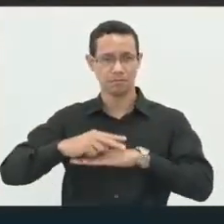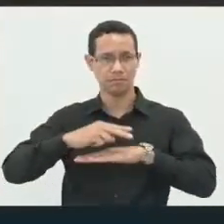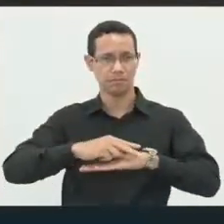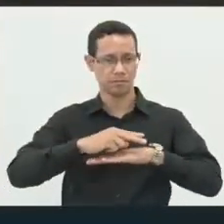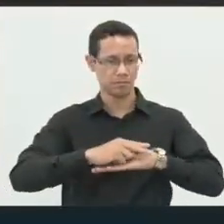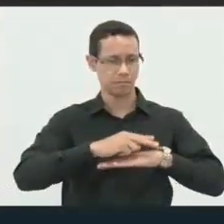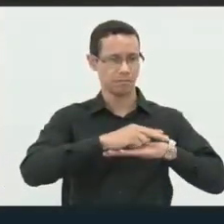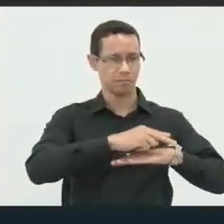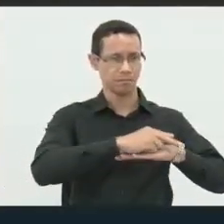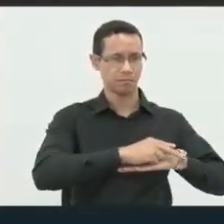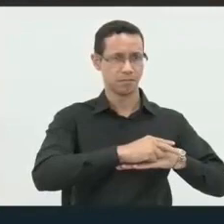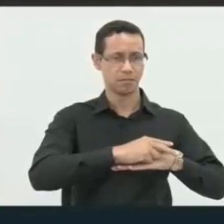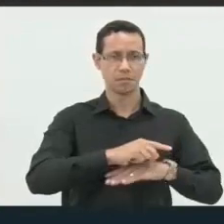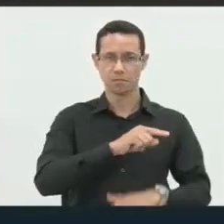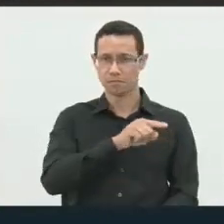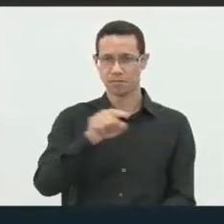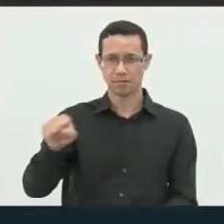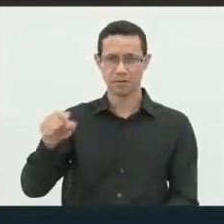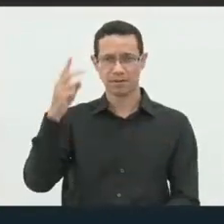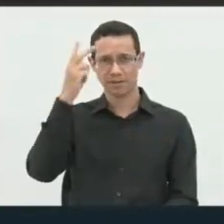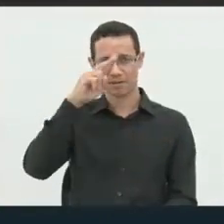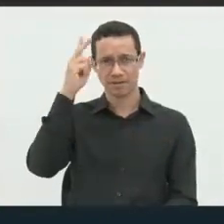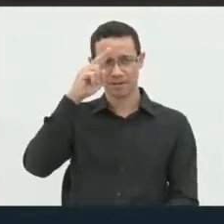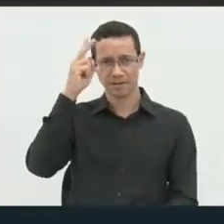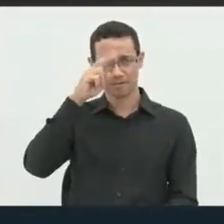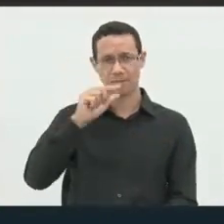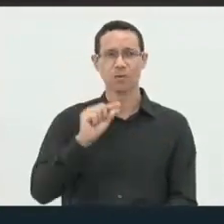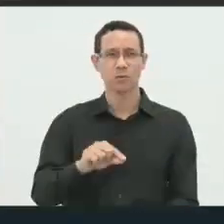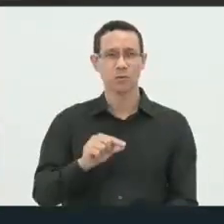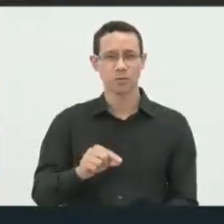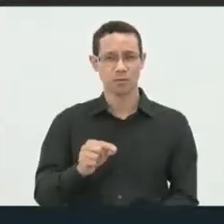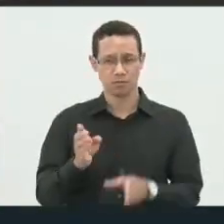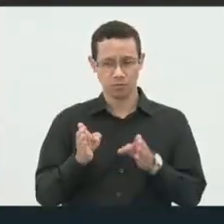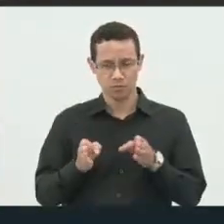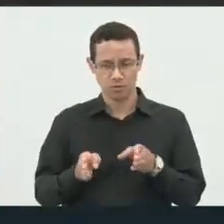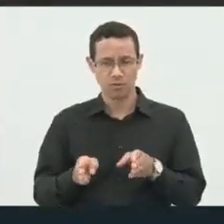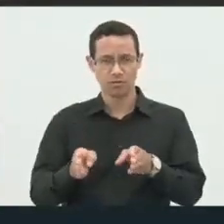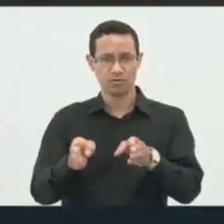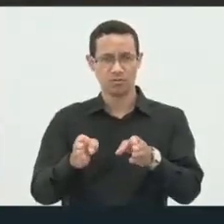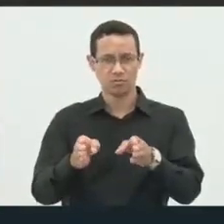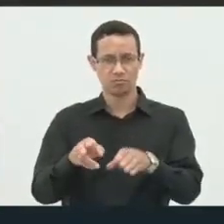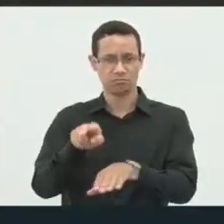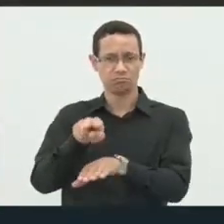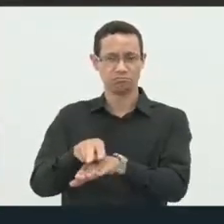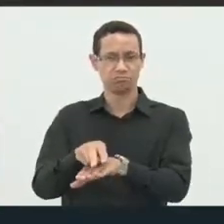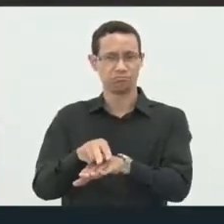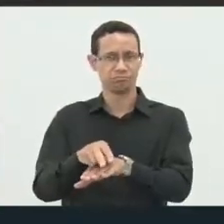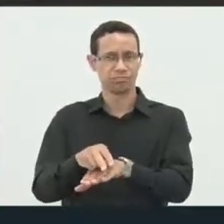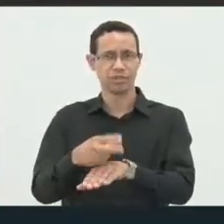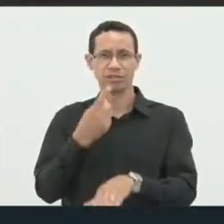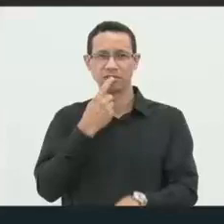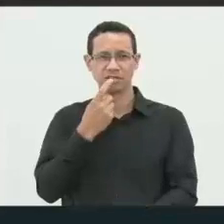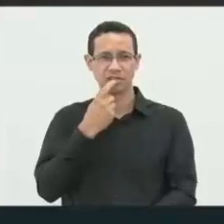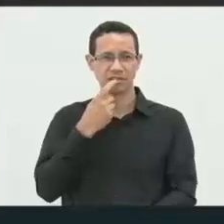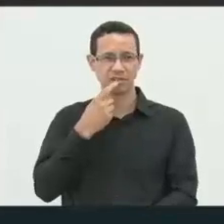vereadores lembram disso internadas no corredor sem roupa sangrando da pior das